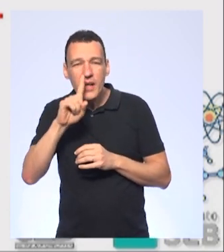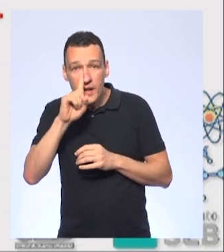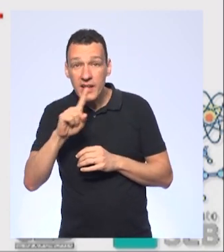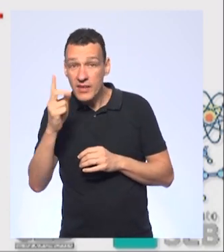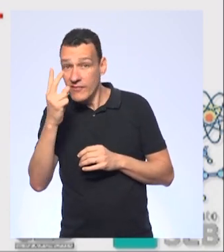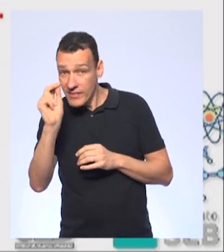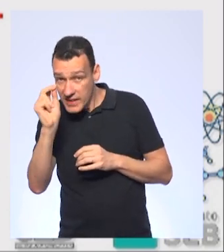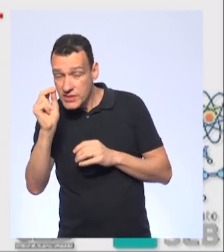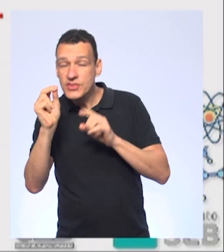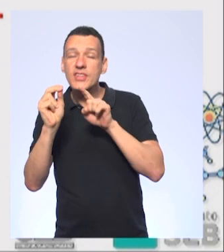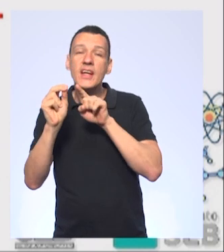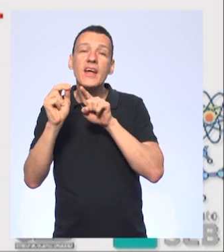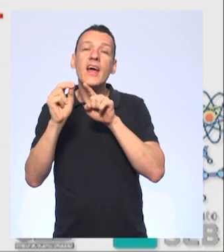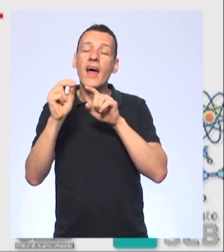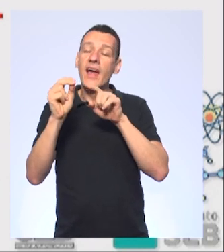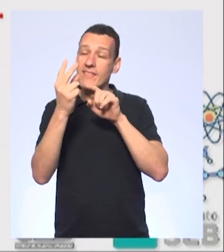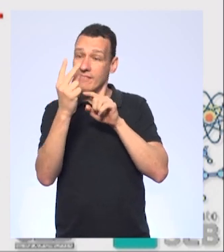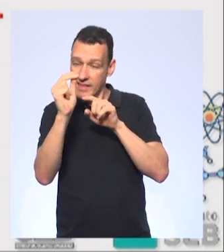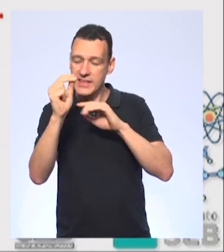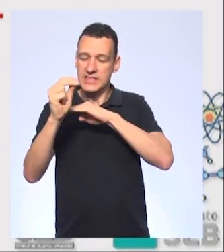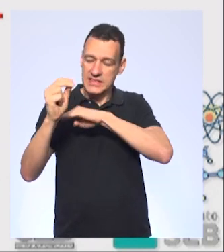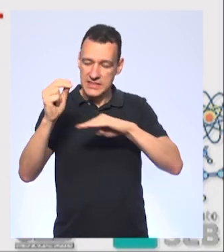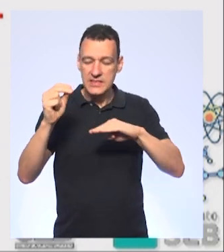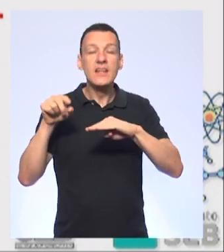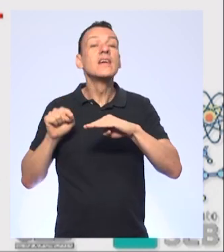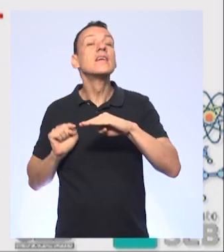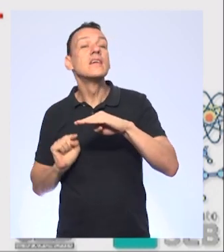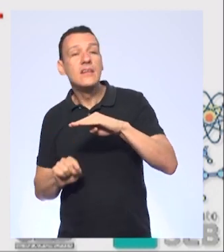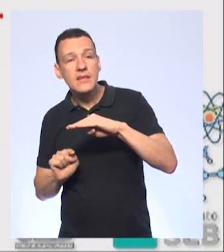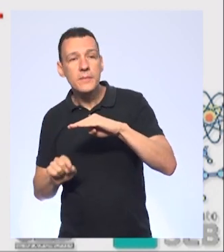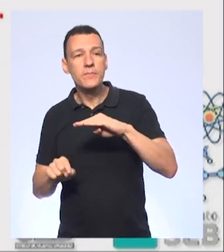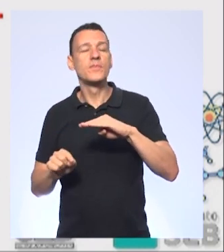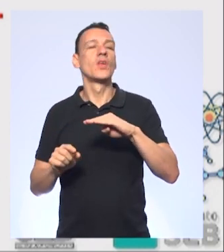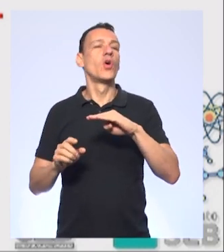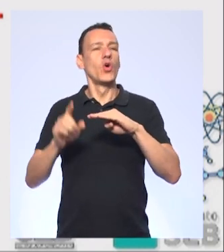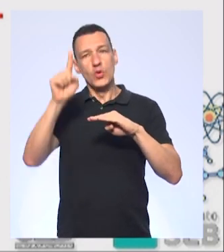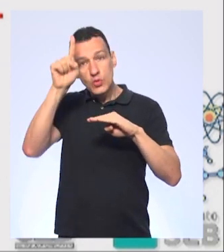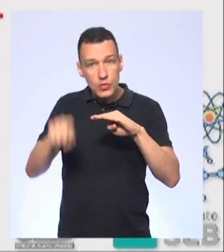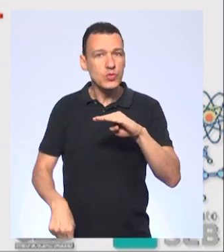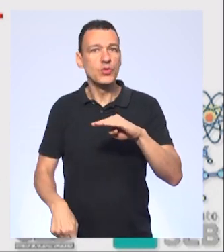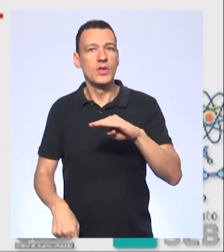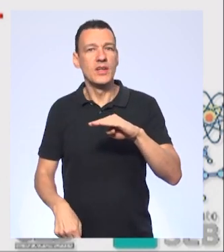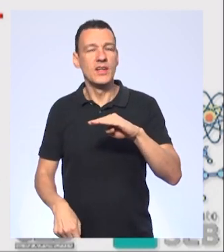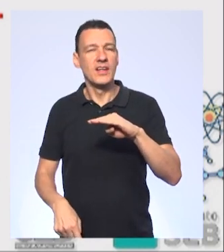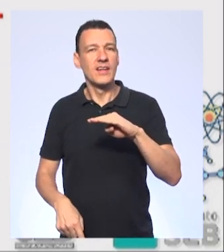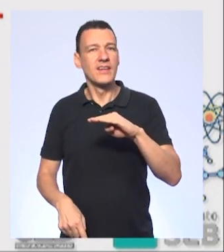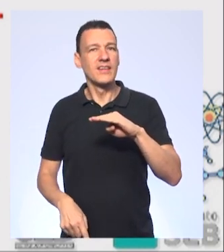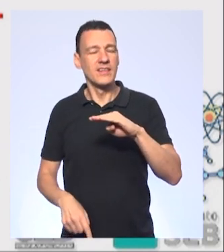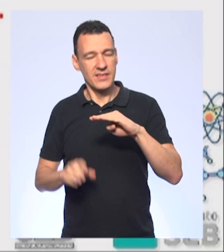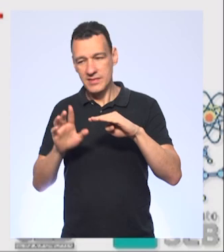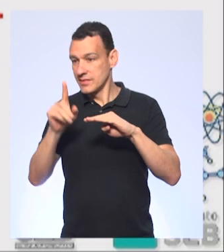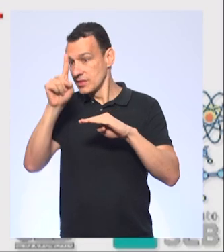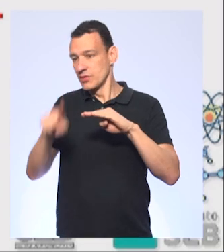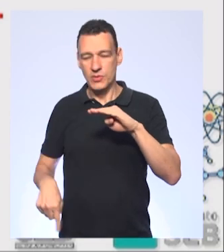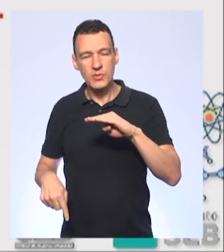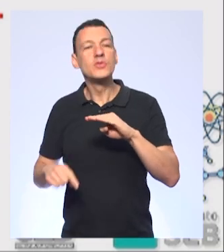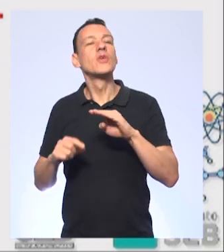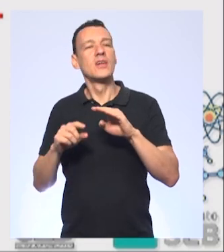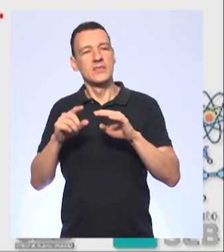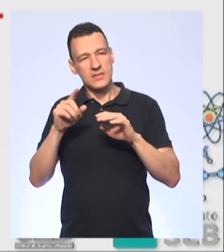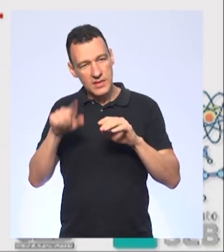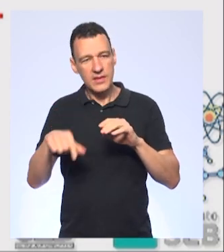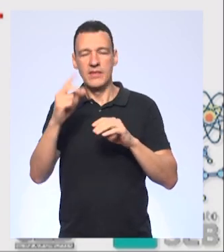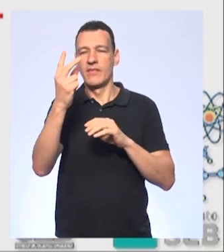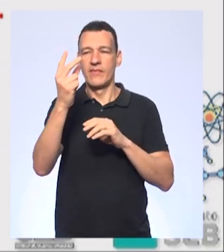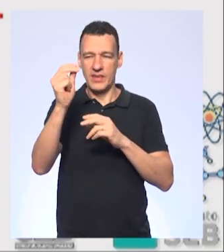estará para o segmento todo dessa transversal. E o segmento todo dessa transversal, 20